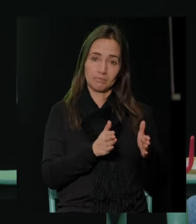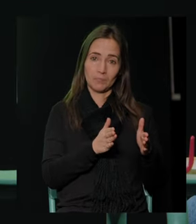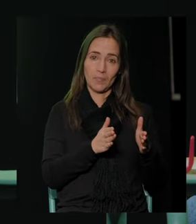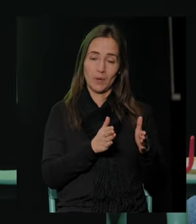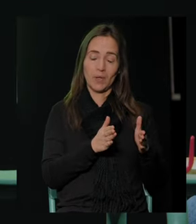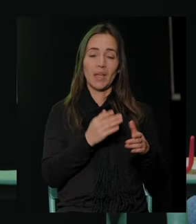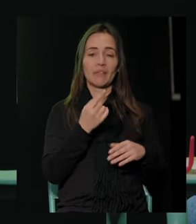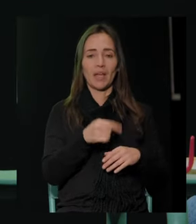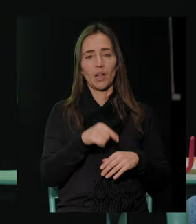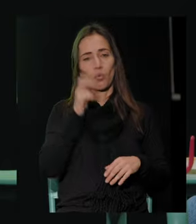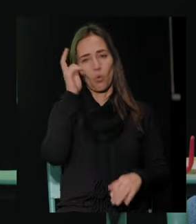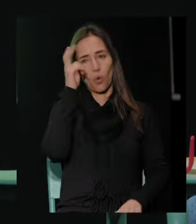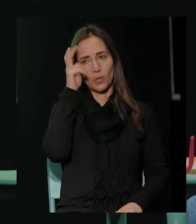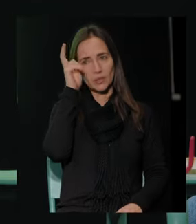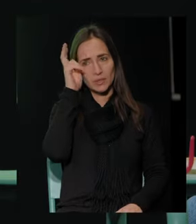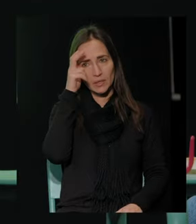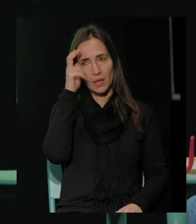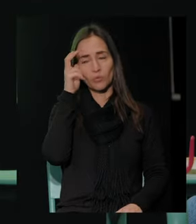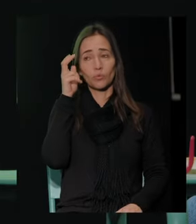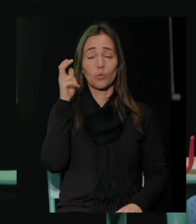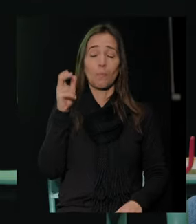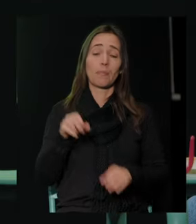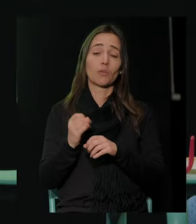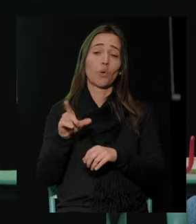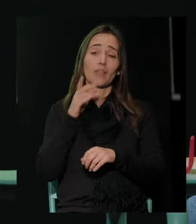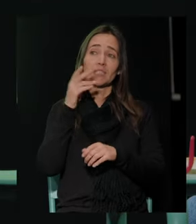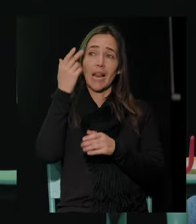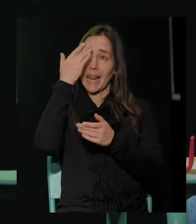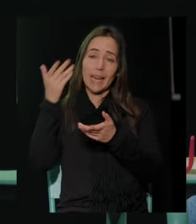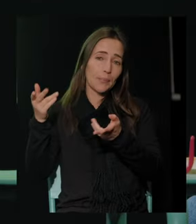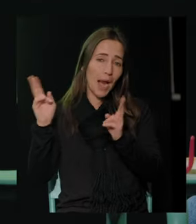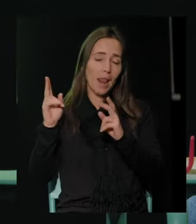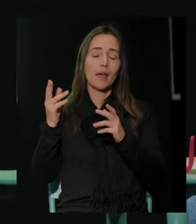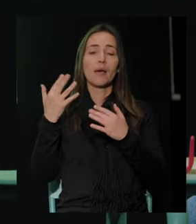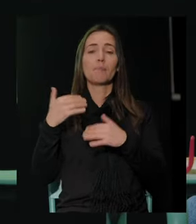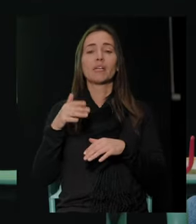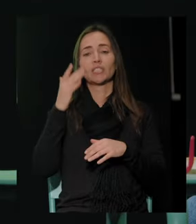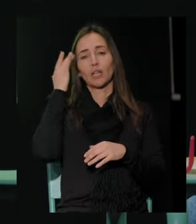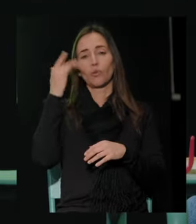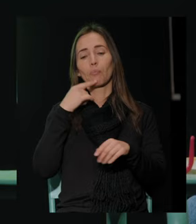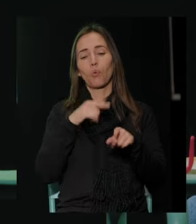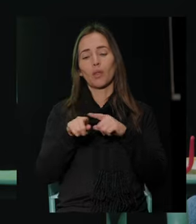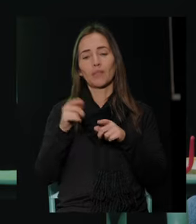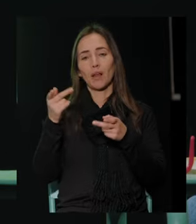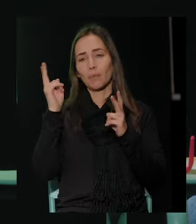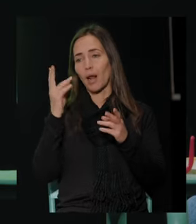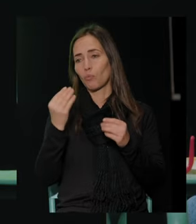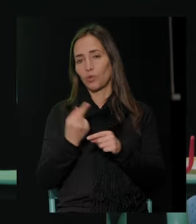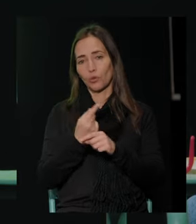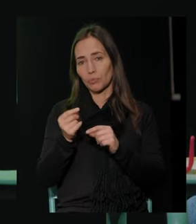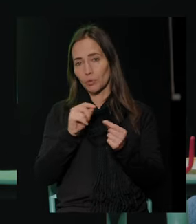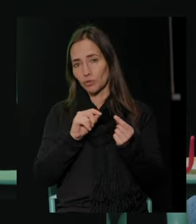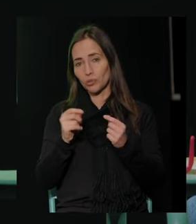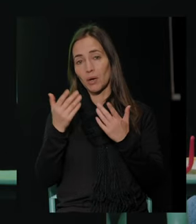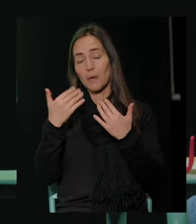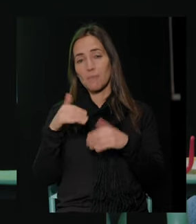um conceito, que dizem que é liberal, mas enfim, mesmo dentro da teoria política liberal haveria muito por onde discutir, mas enfim,